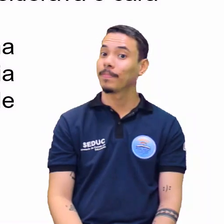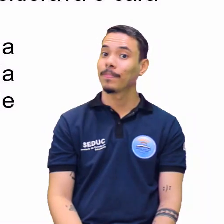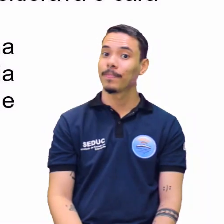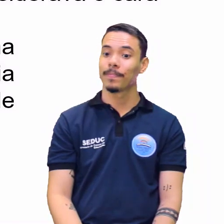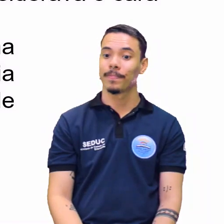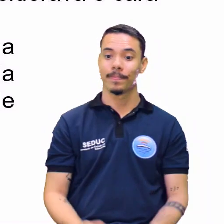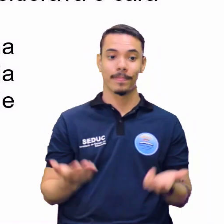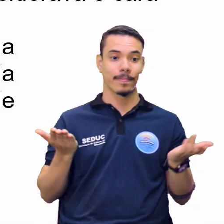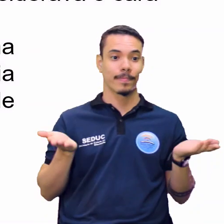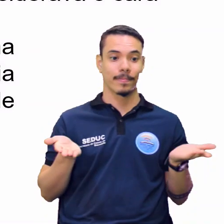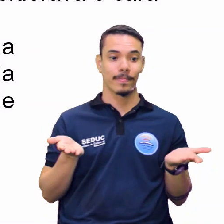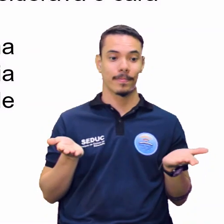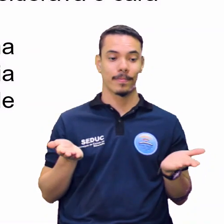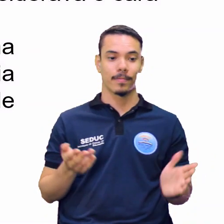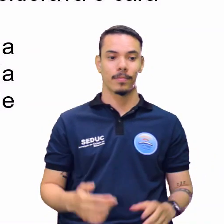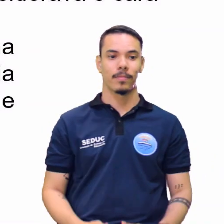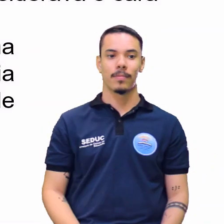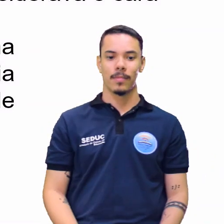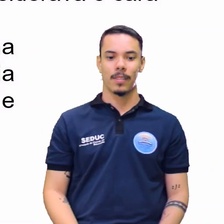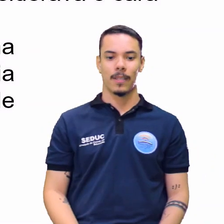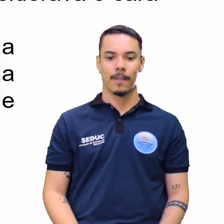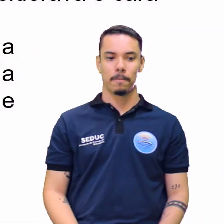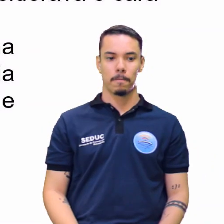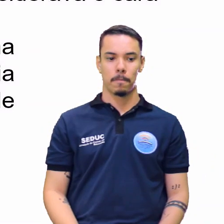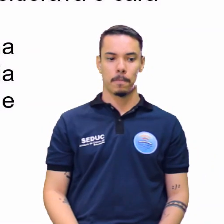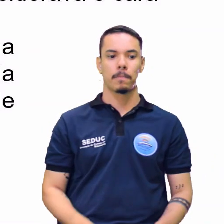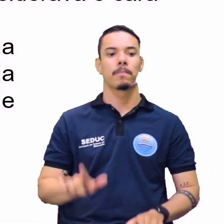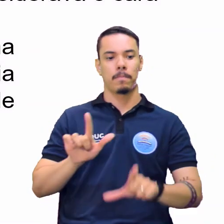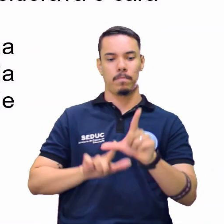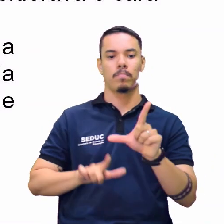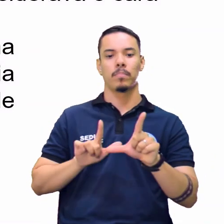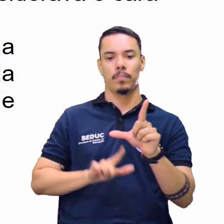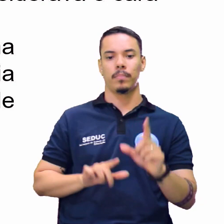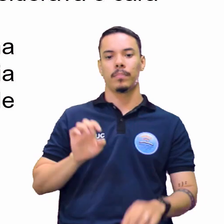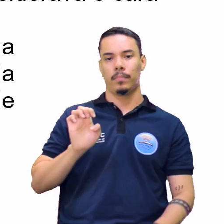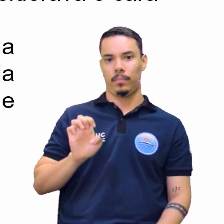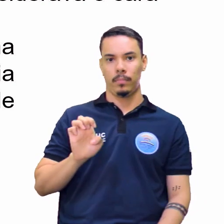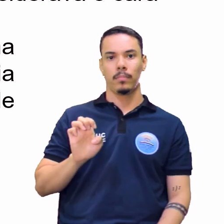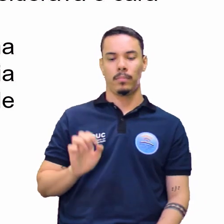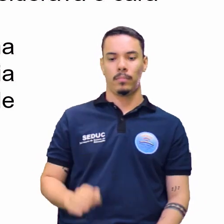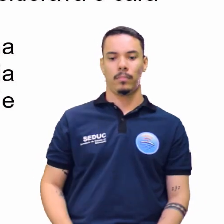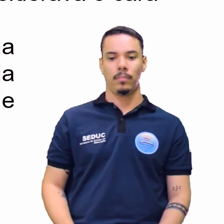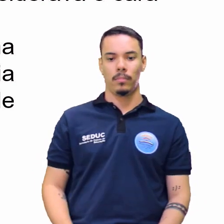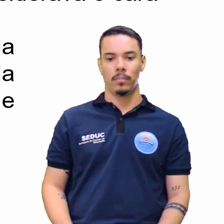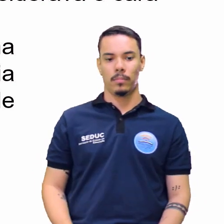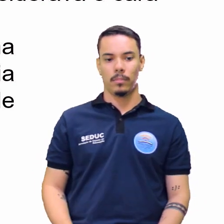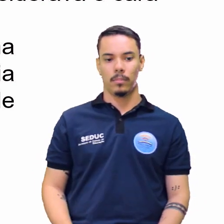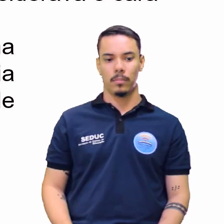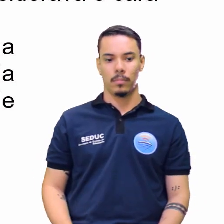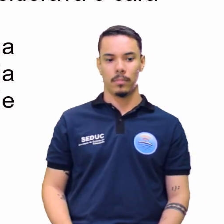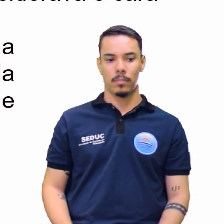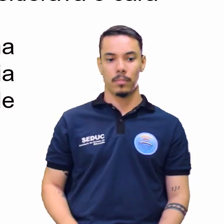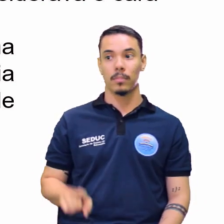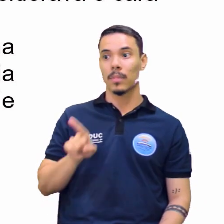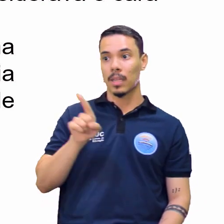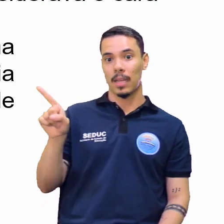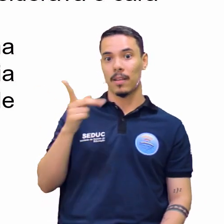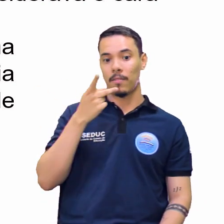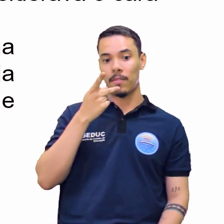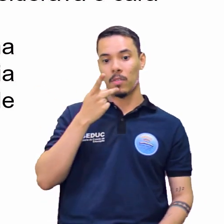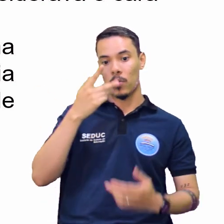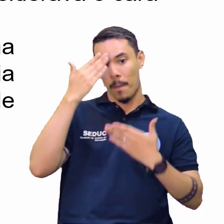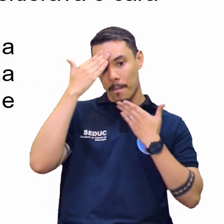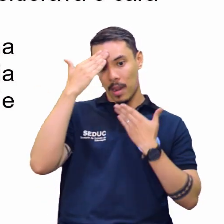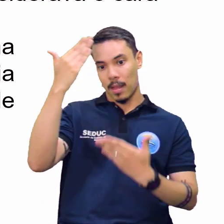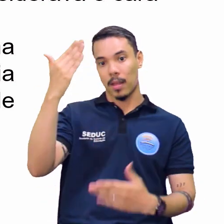alternativa a b c d e chegando aqui para vocês gabarito letra e por que Amado ele diz obrigado